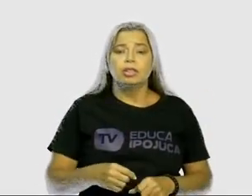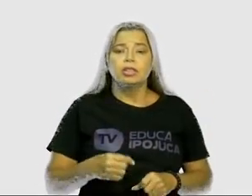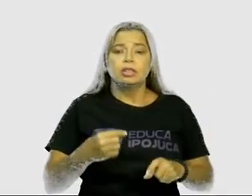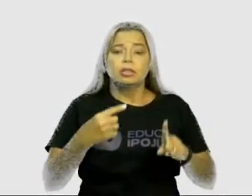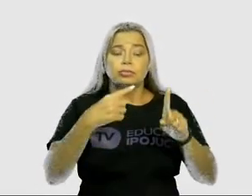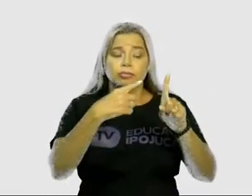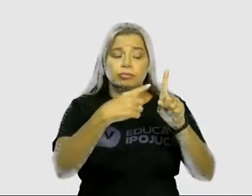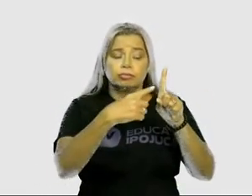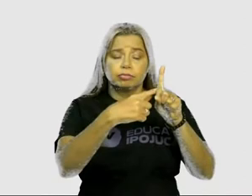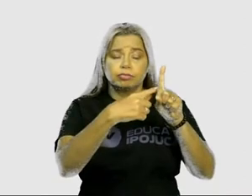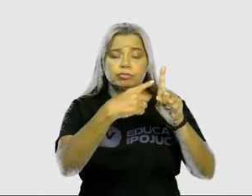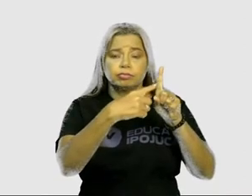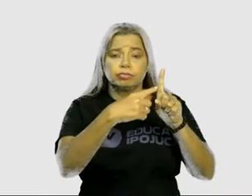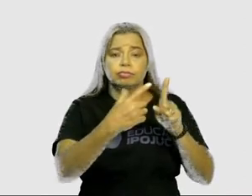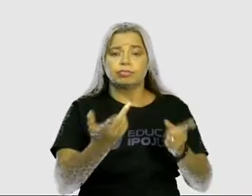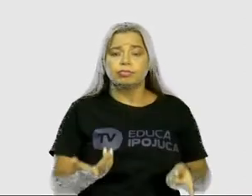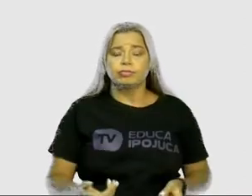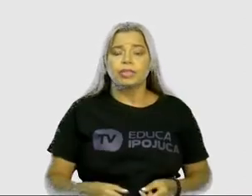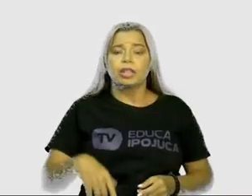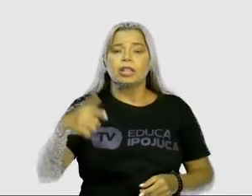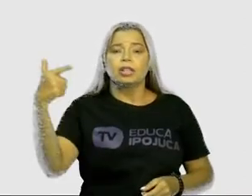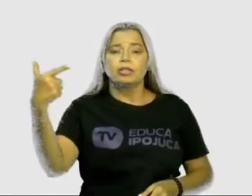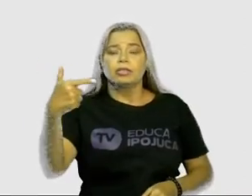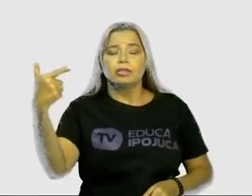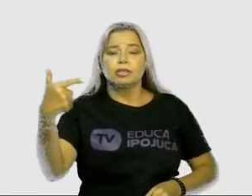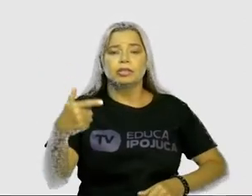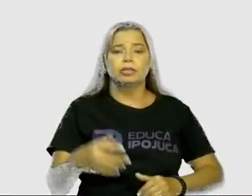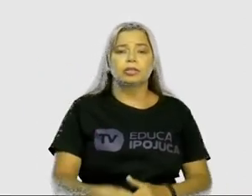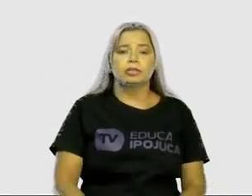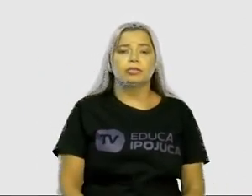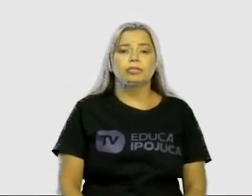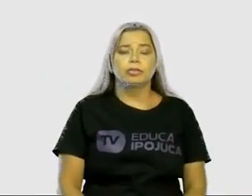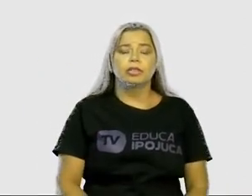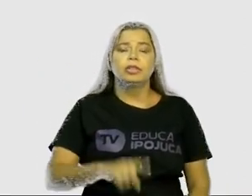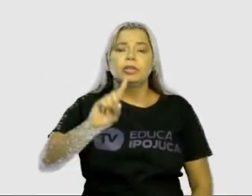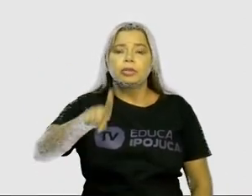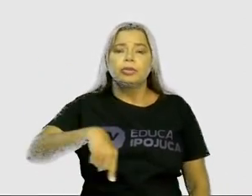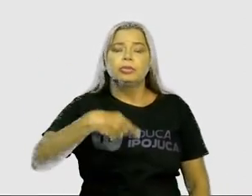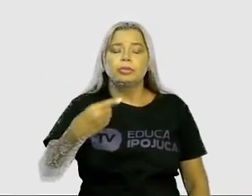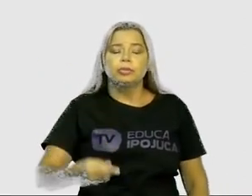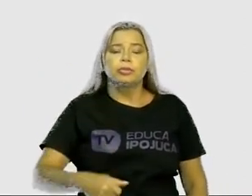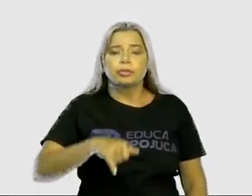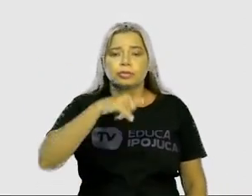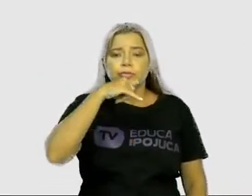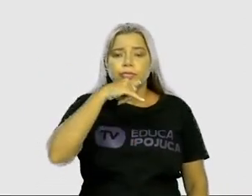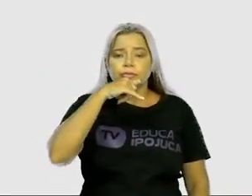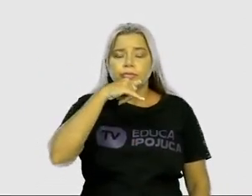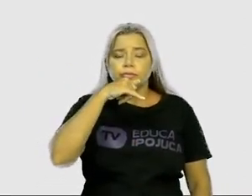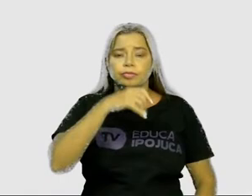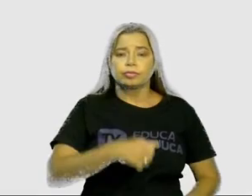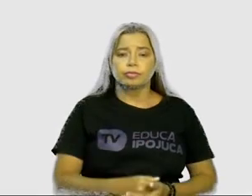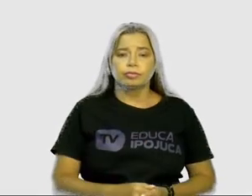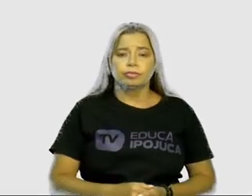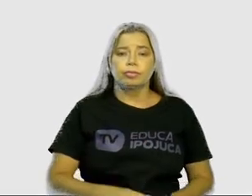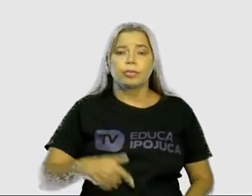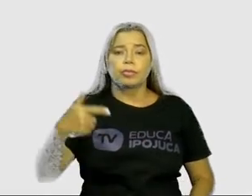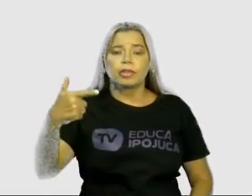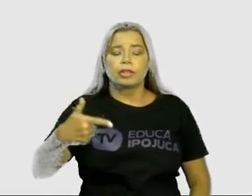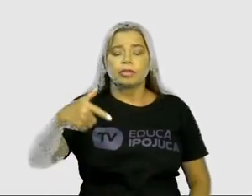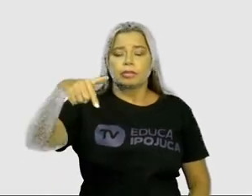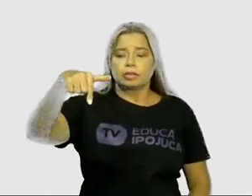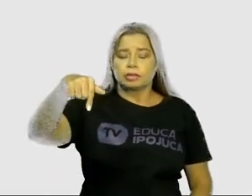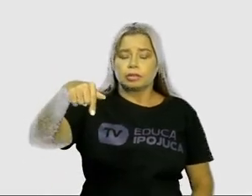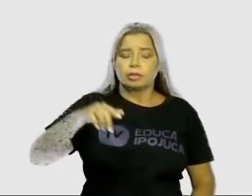unidades? O 2, que vai dar o quanto? 22. Vamos para o outro exemplo. O 27. Ele tem